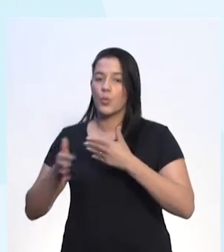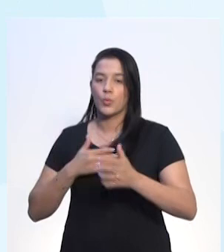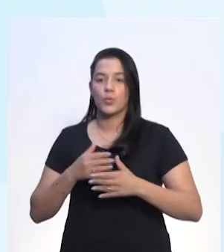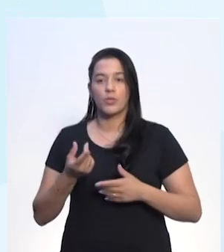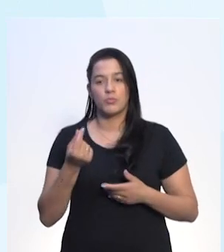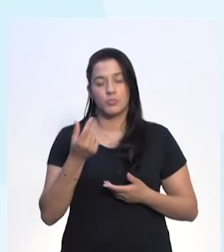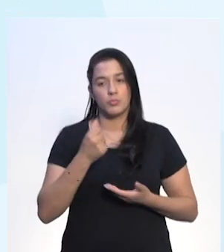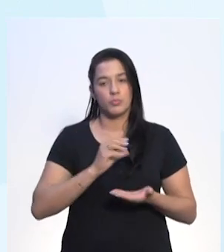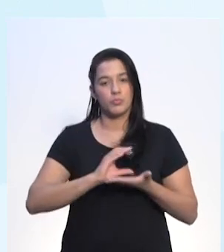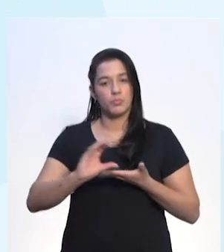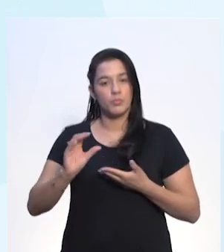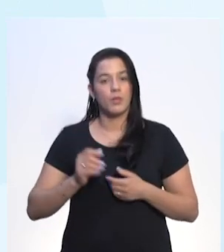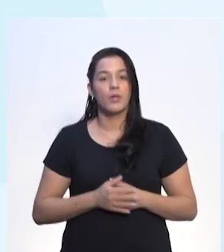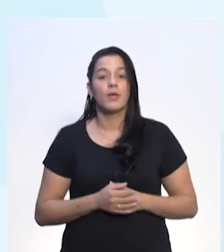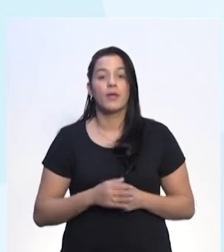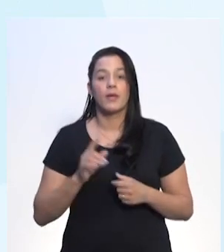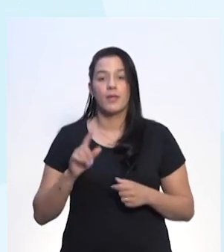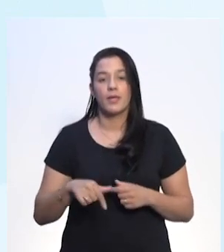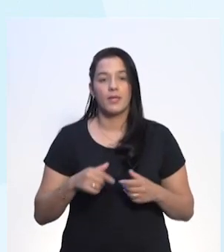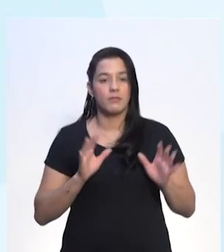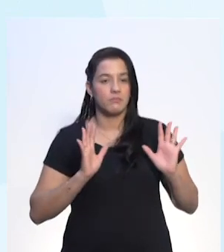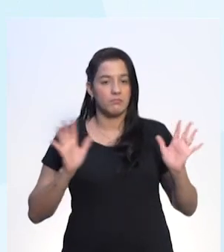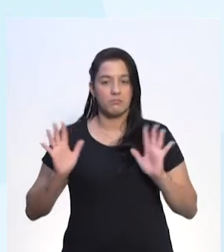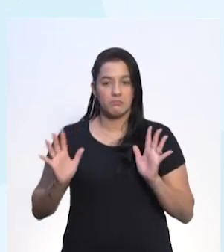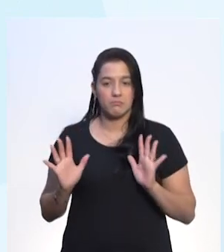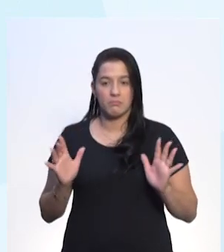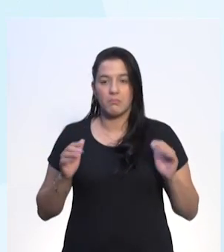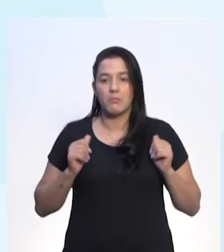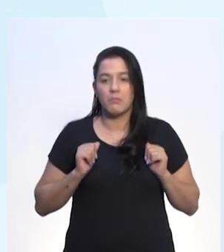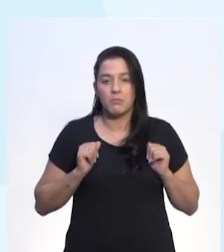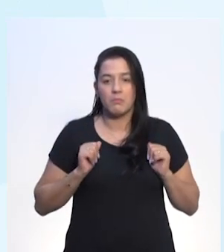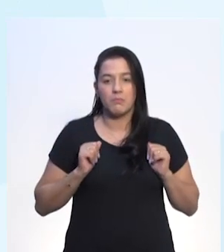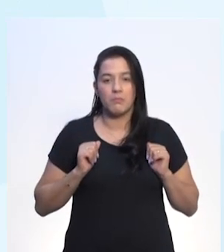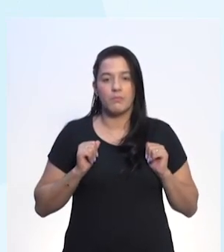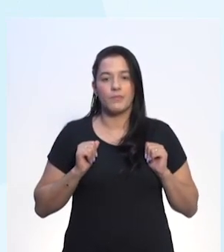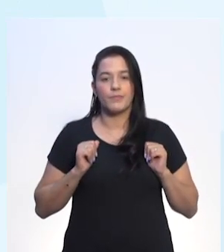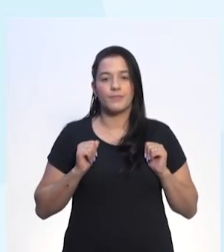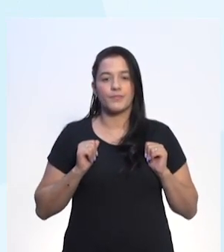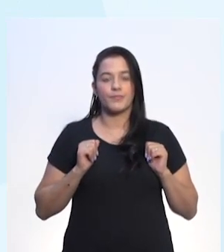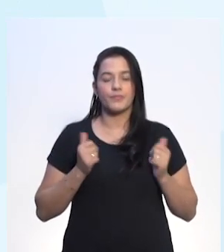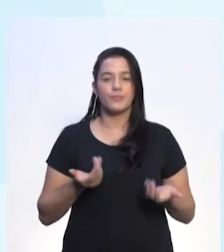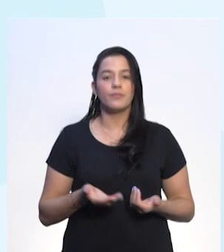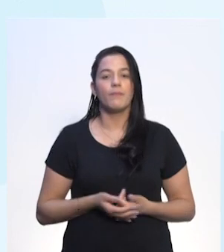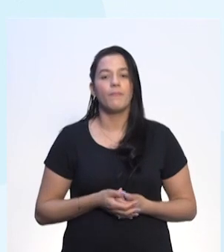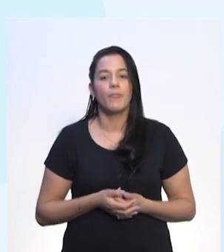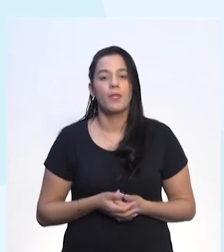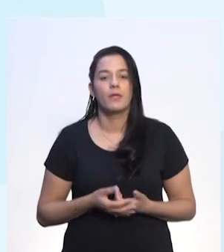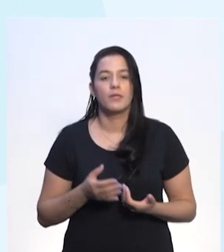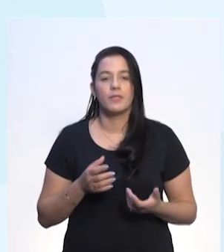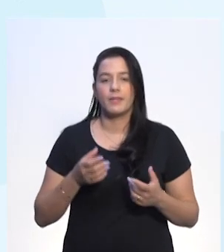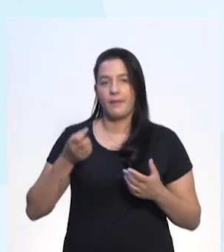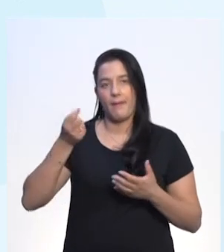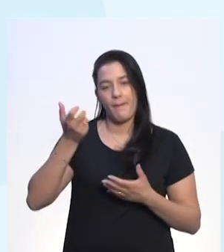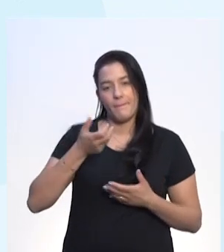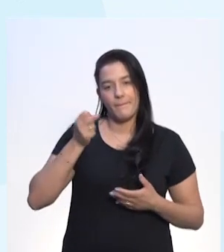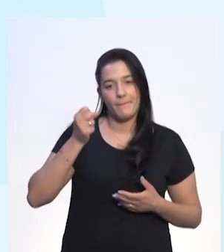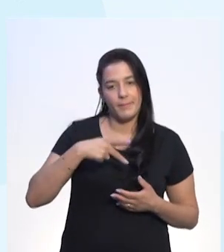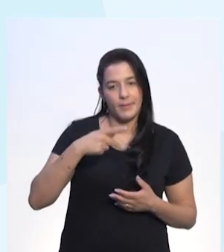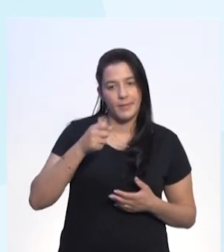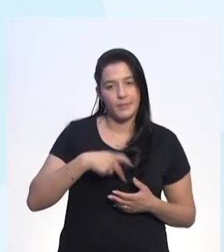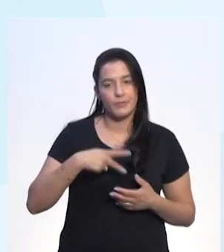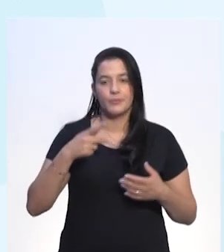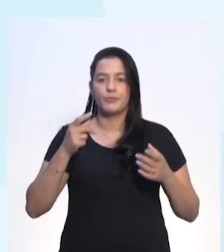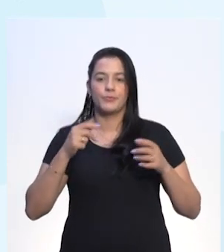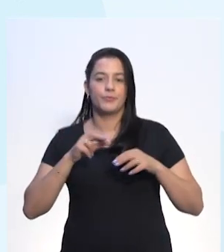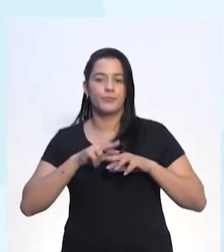econômica. Então, quer dizer, eles não estão realizando nada, né? Nem a questão de aplicativos, nem